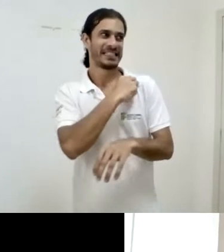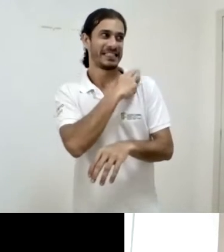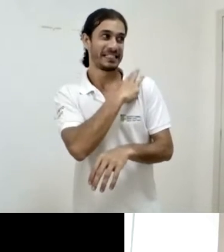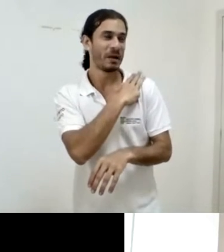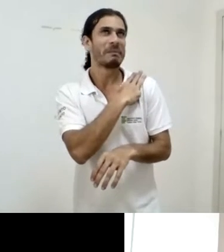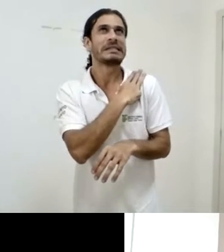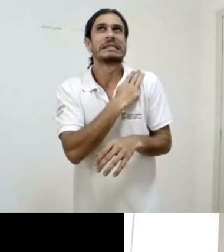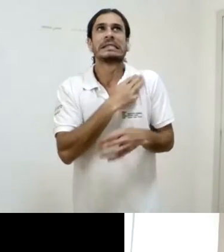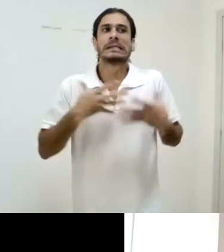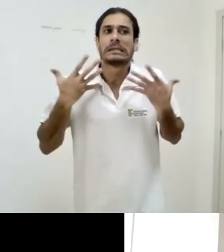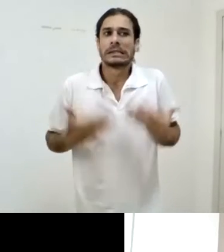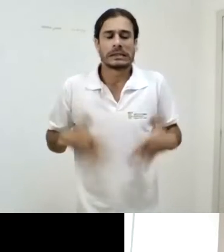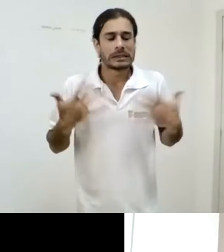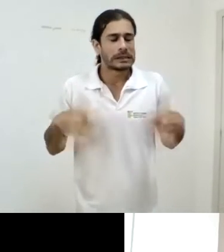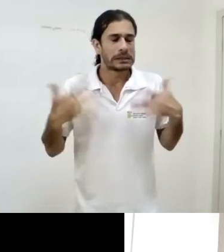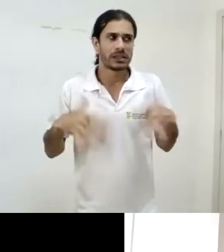gostar.